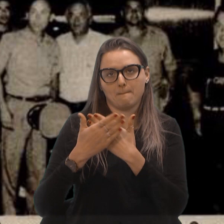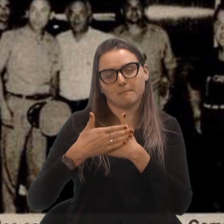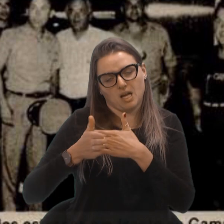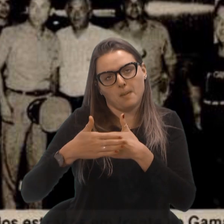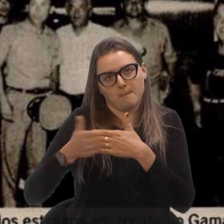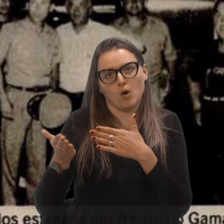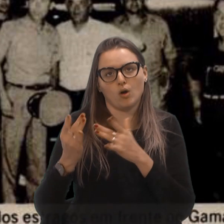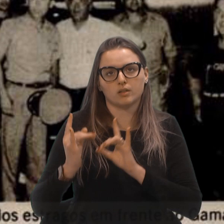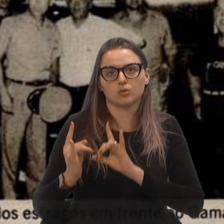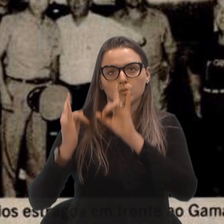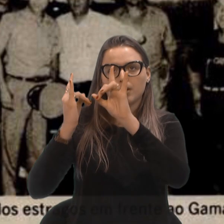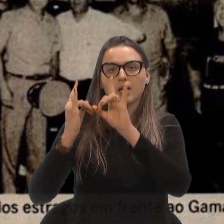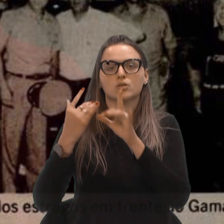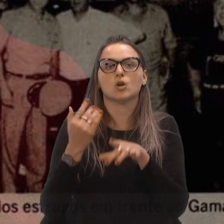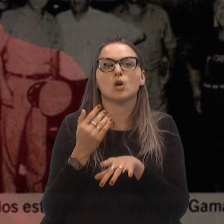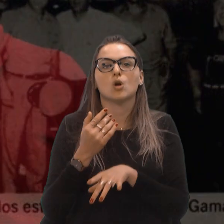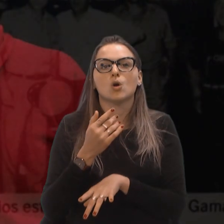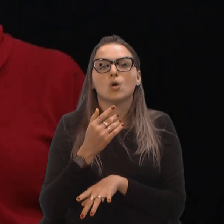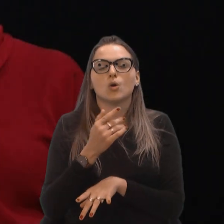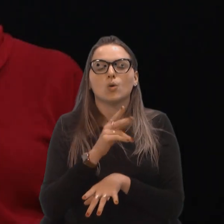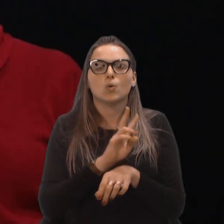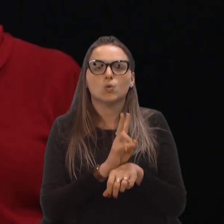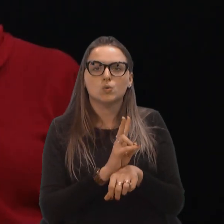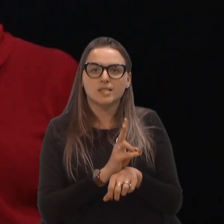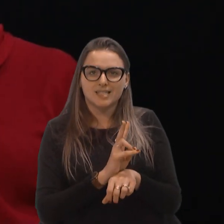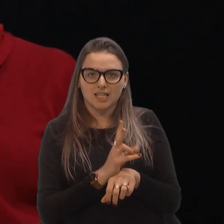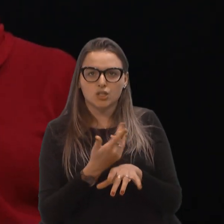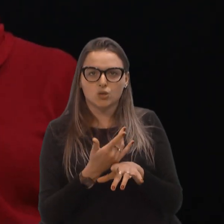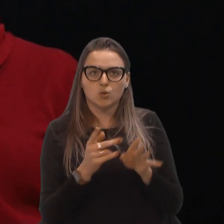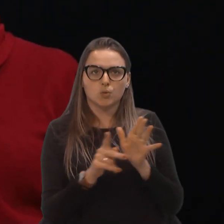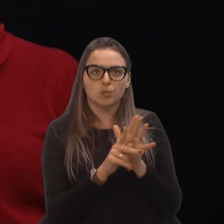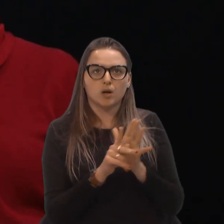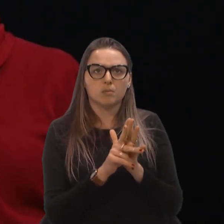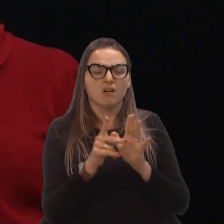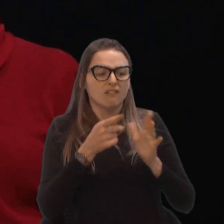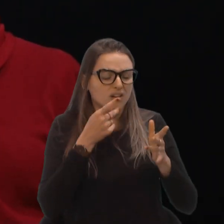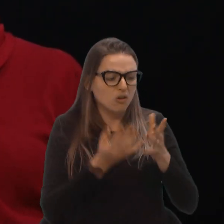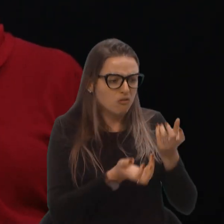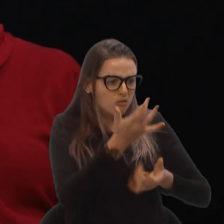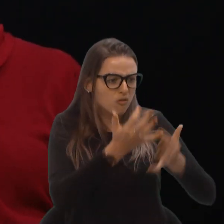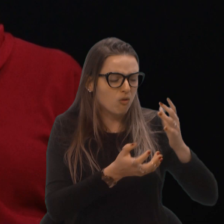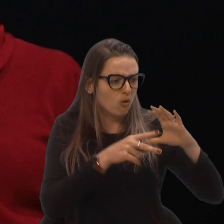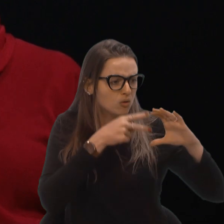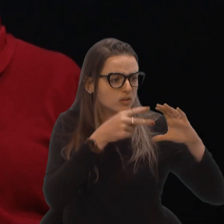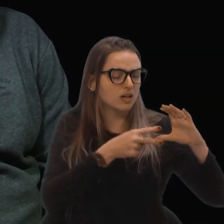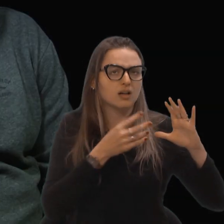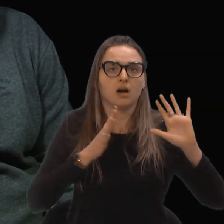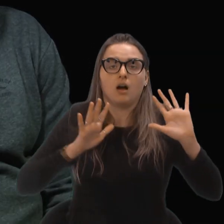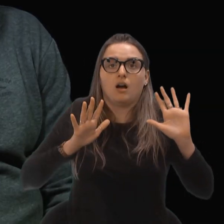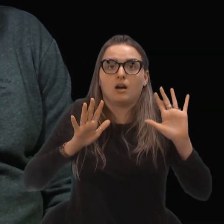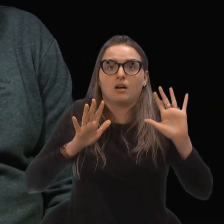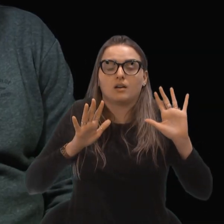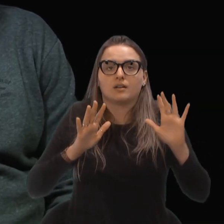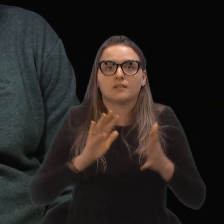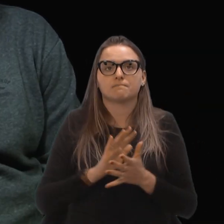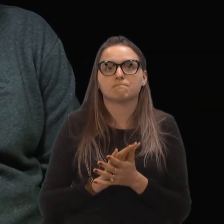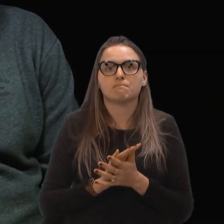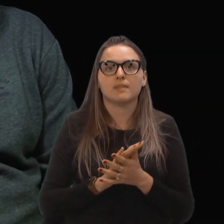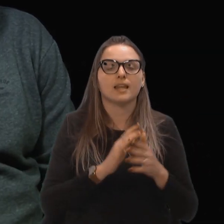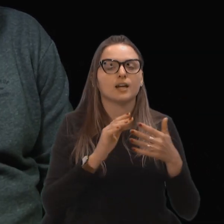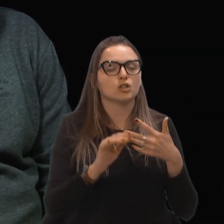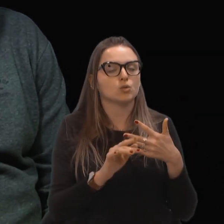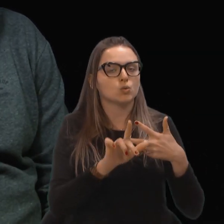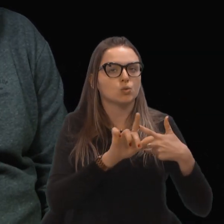apartamento, o síndico do prédio, ele está queimando a Câmara de Vereadores. O parlamento, ele geralmente